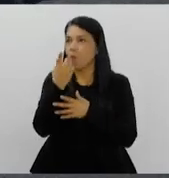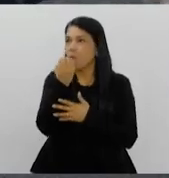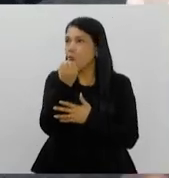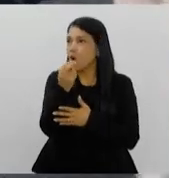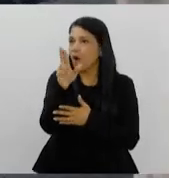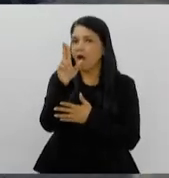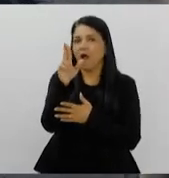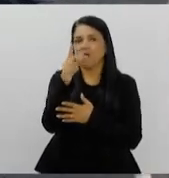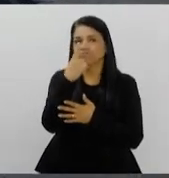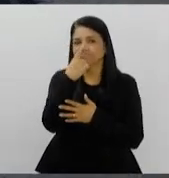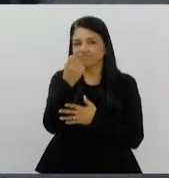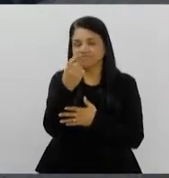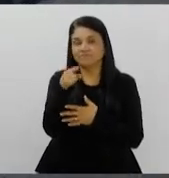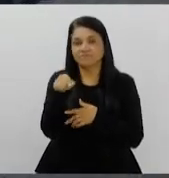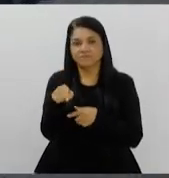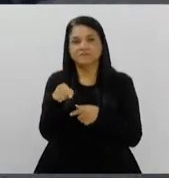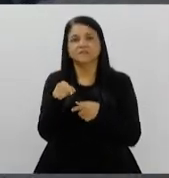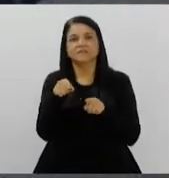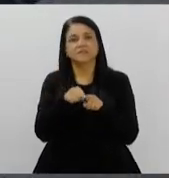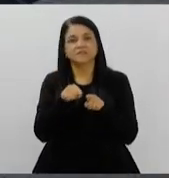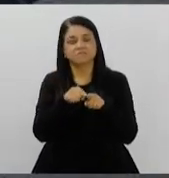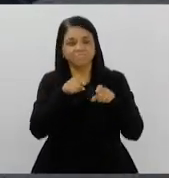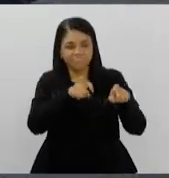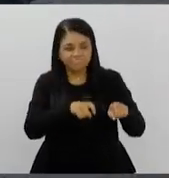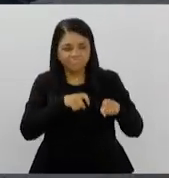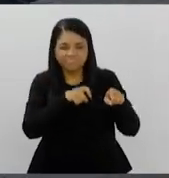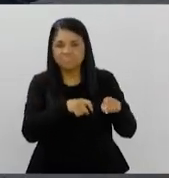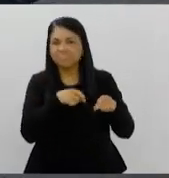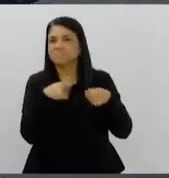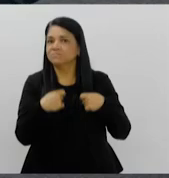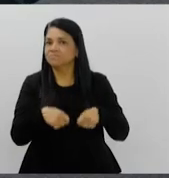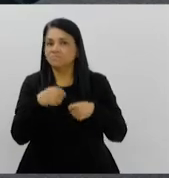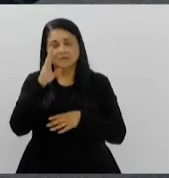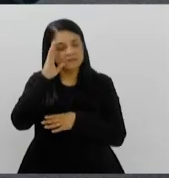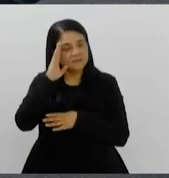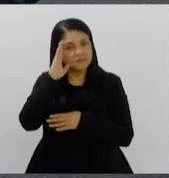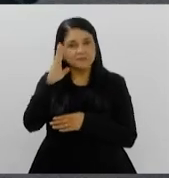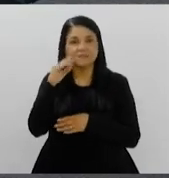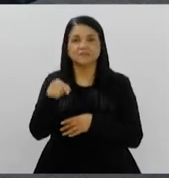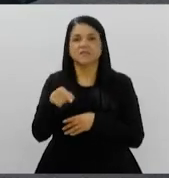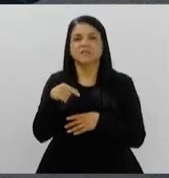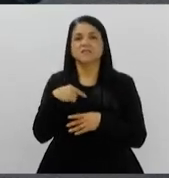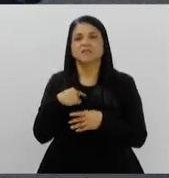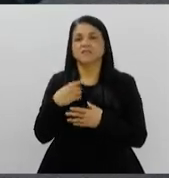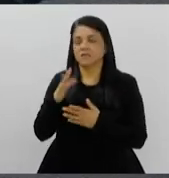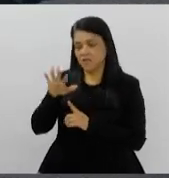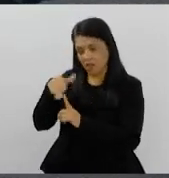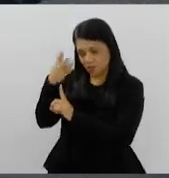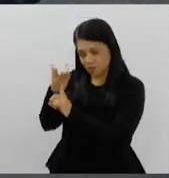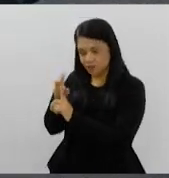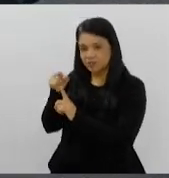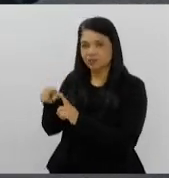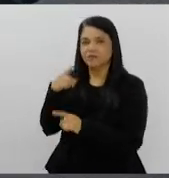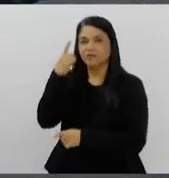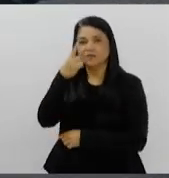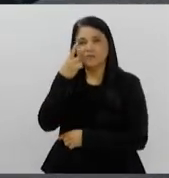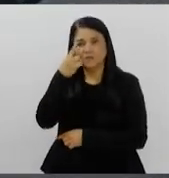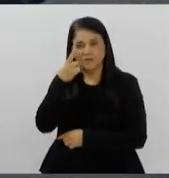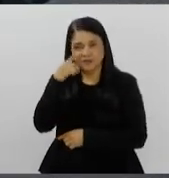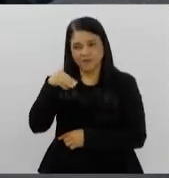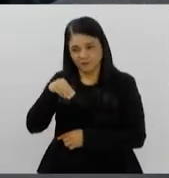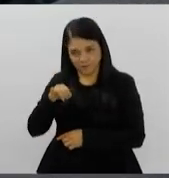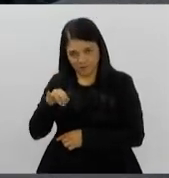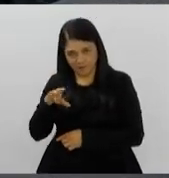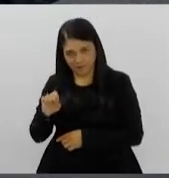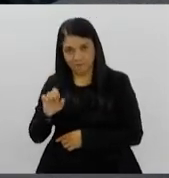degradação ambiental está no cerne da produção capitalista. Então, a gente elogia muito aqui, Vossa Excelência, e a